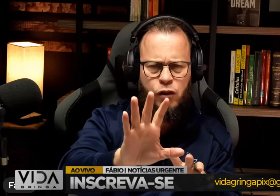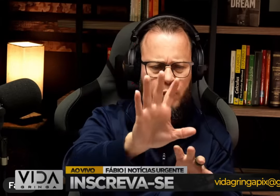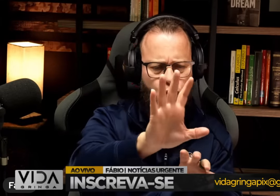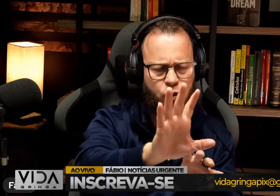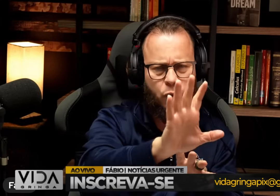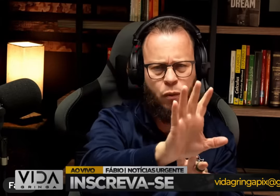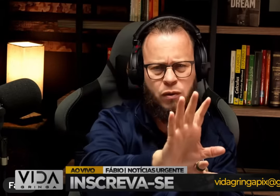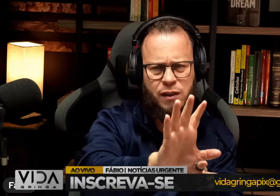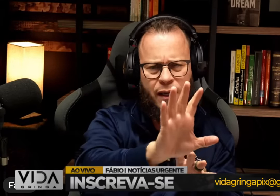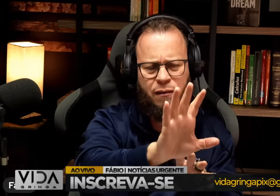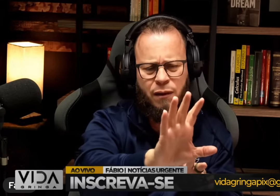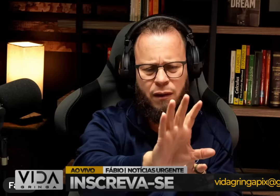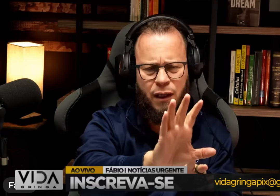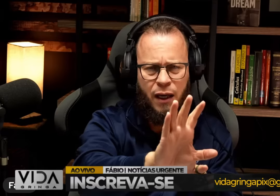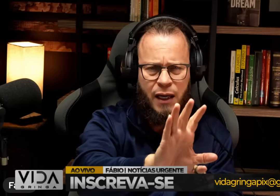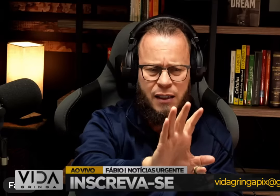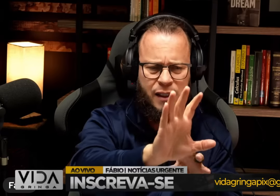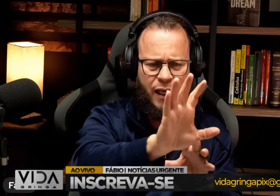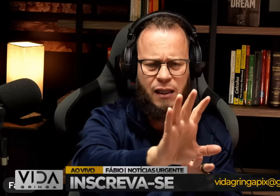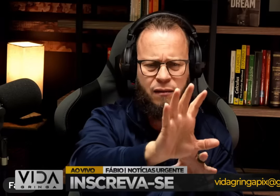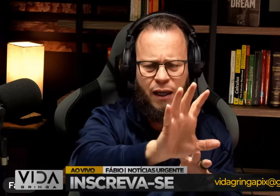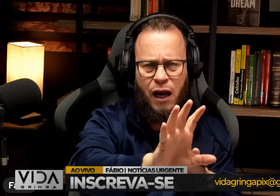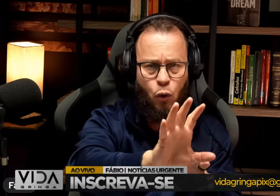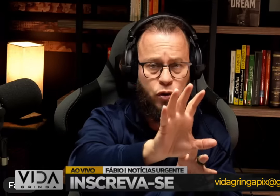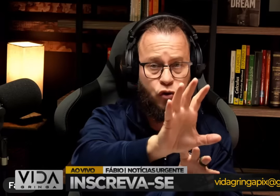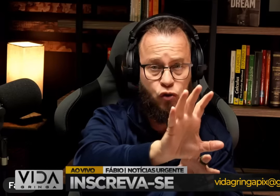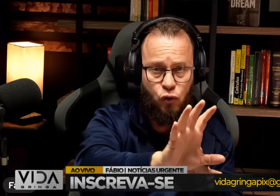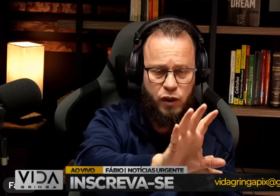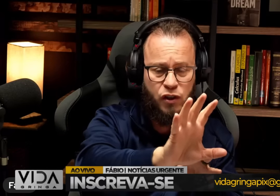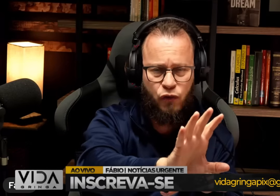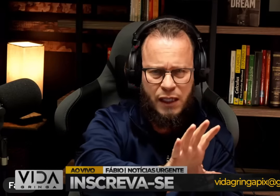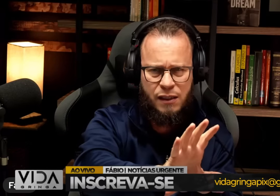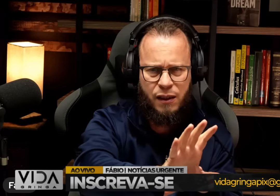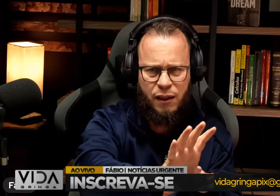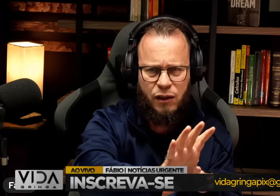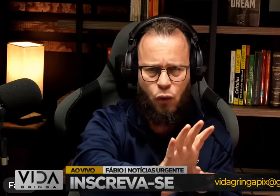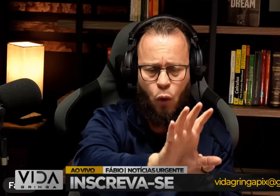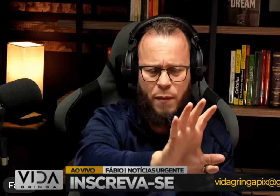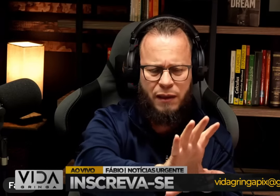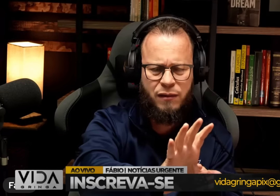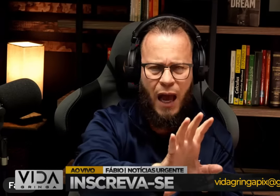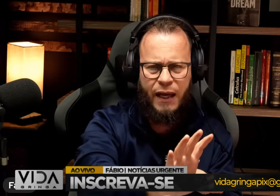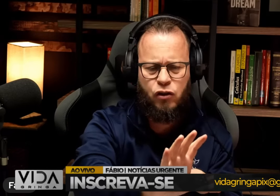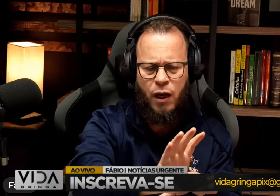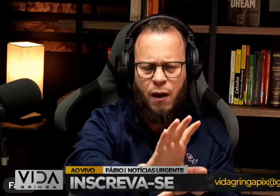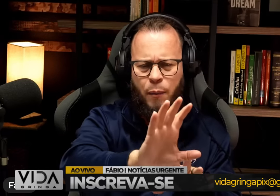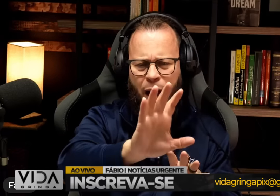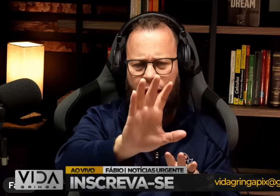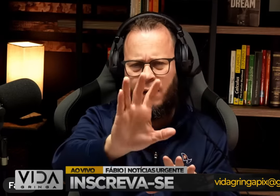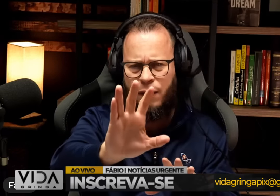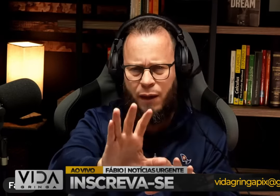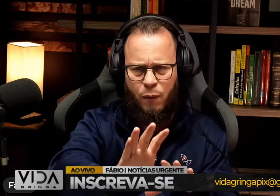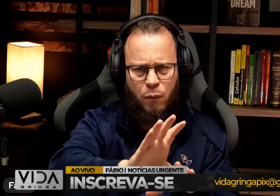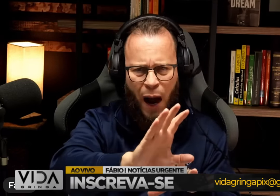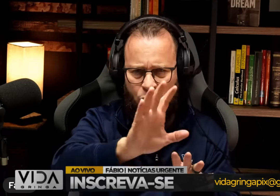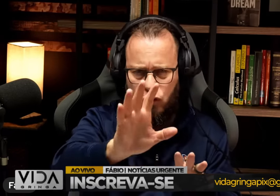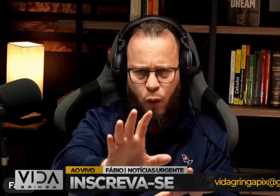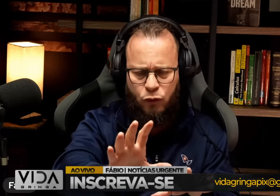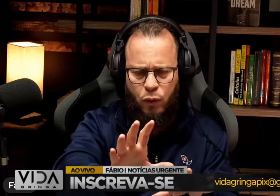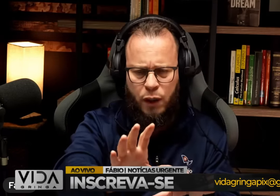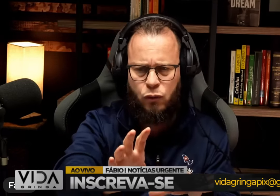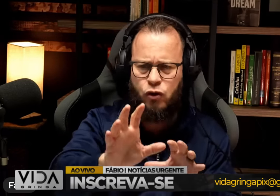doente, as pessoas não conseguem entender se ele terá condições físicas ou mentais para